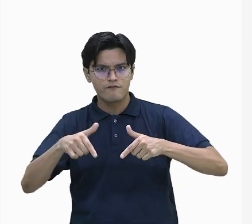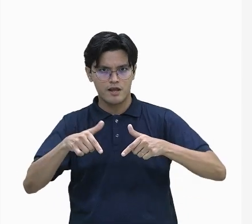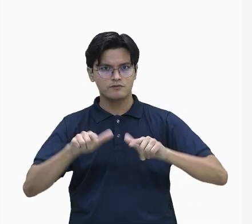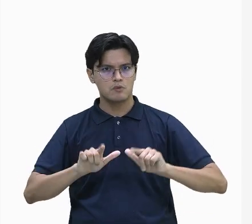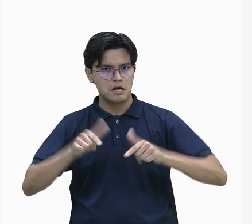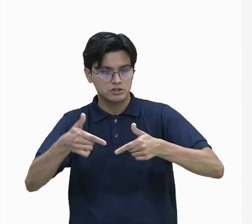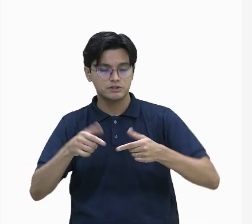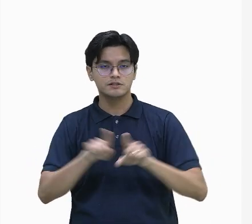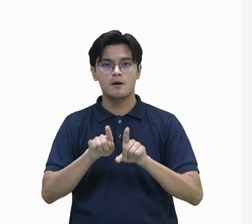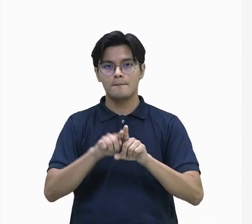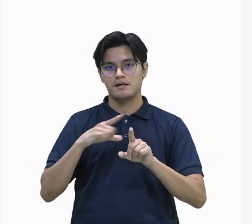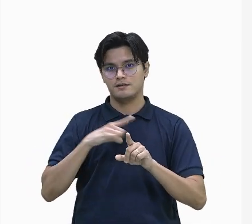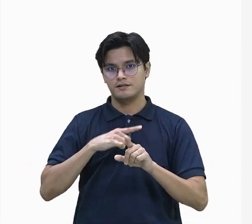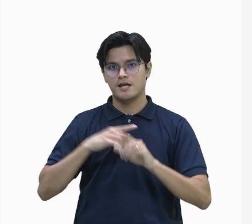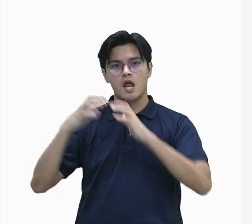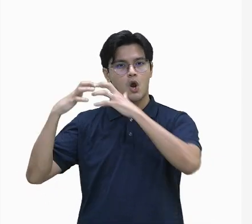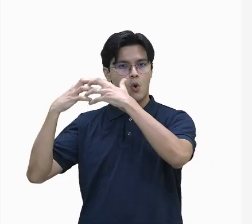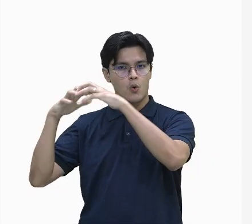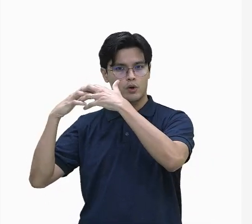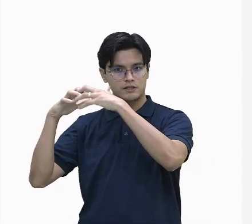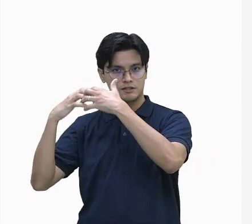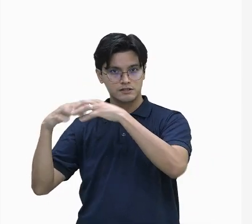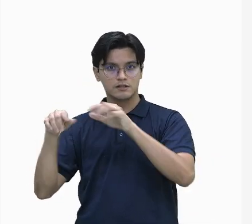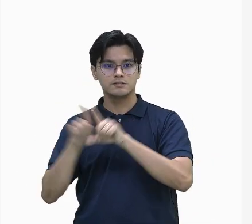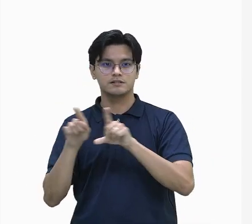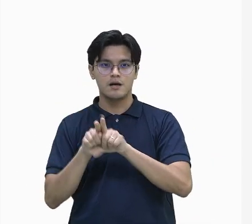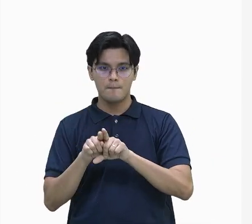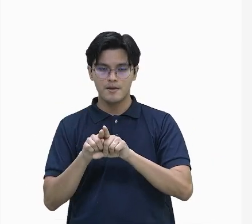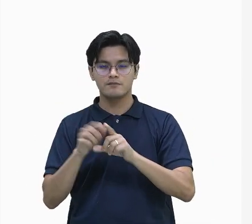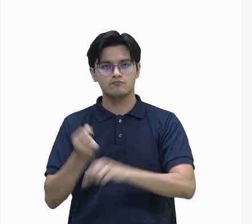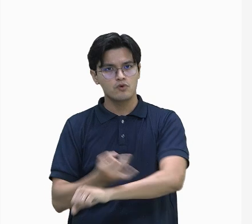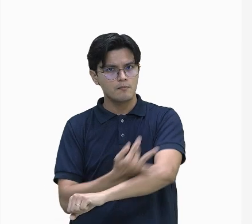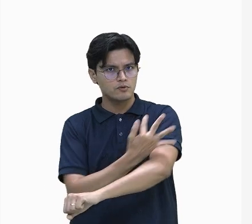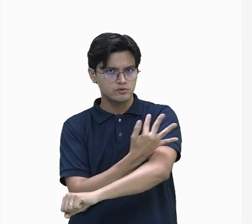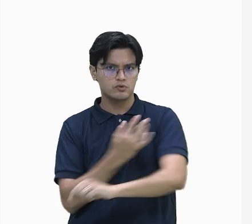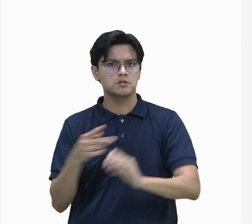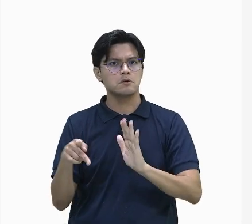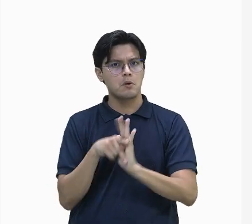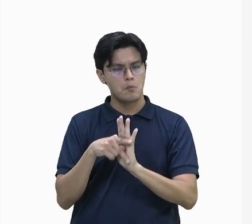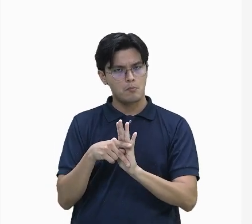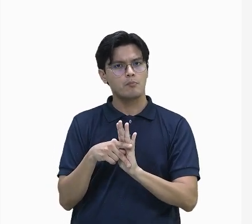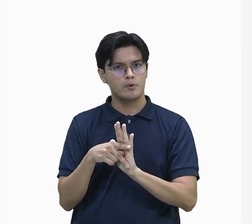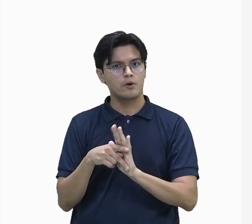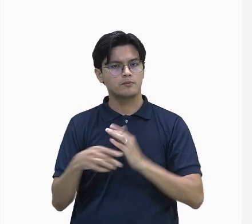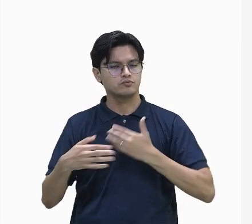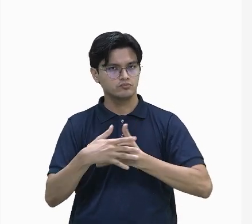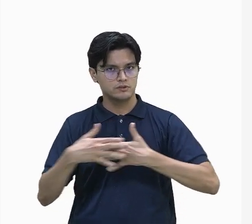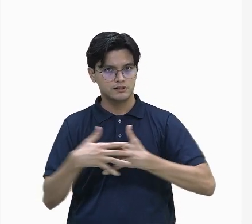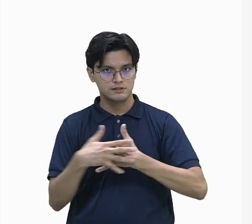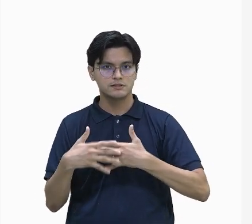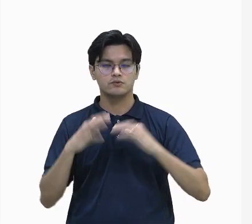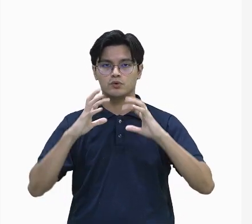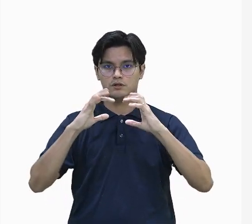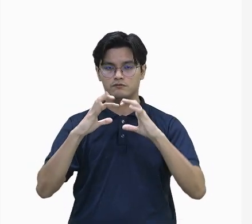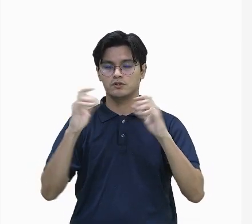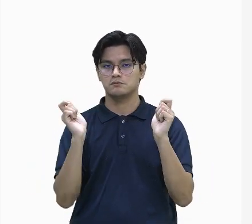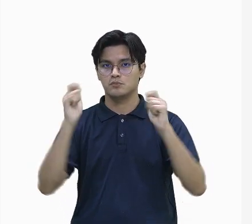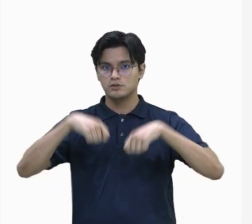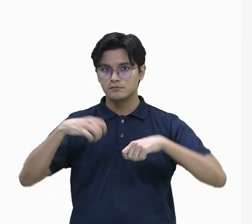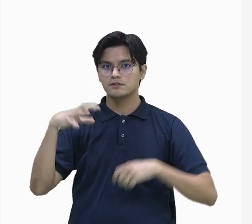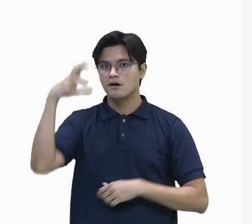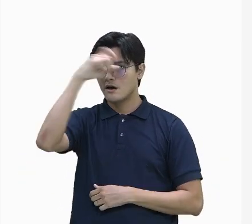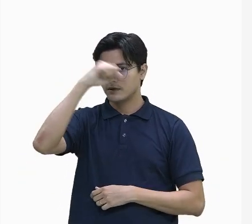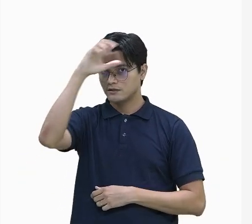cognição e emoções, funções também do tecido nervoso, que permite o aprendizado,